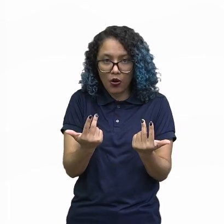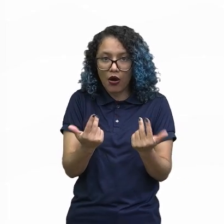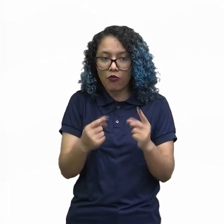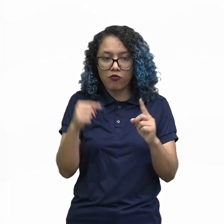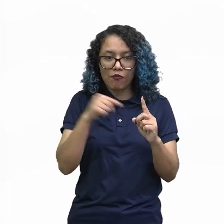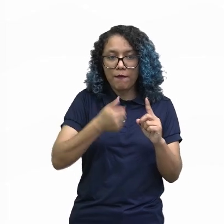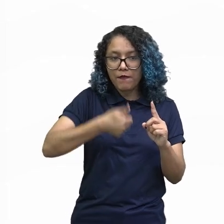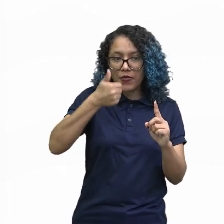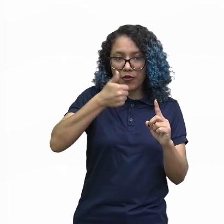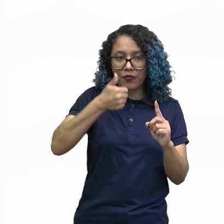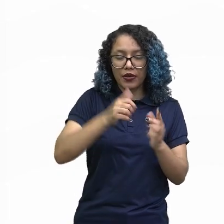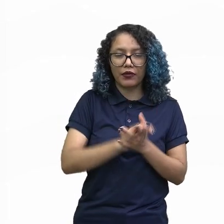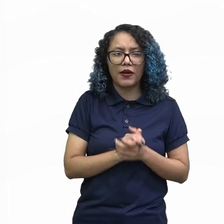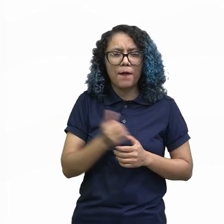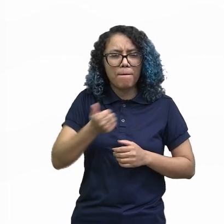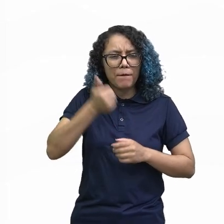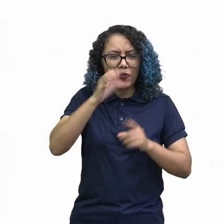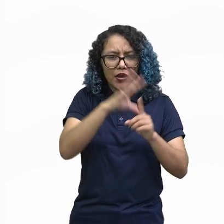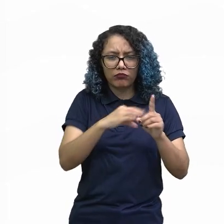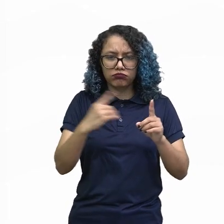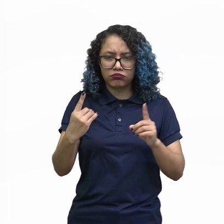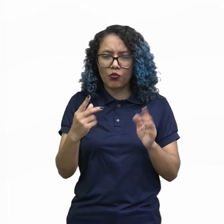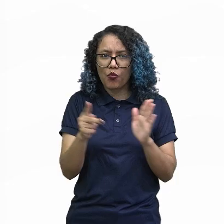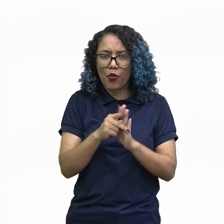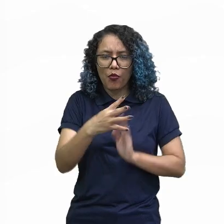primeira clonagem de um mamífero ocorreu em